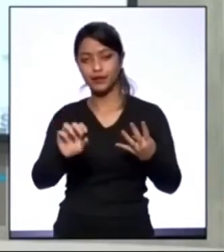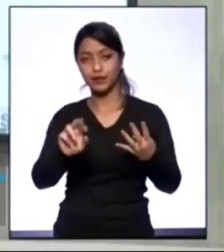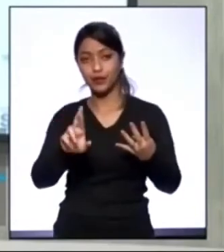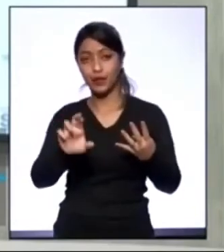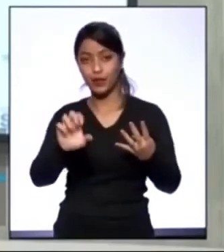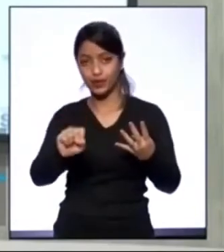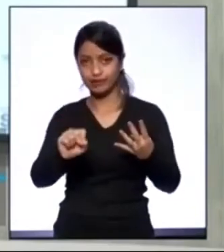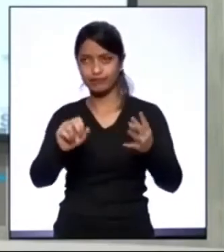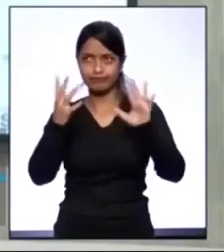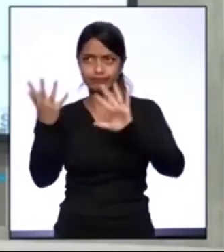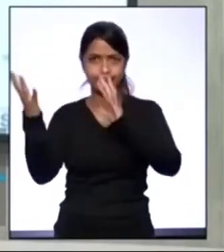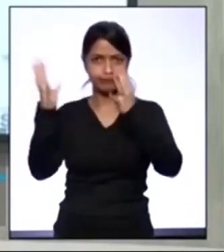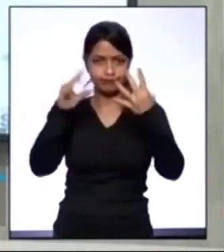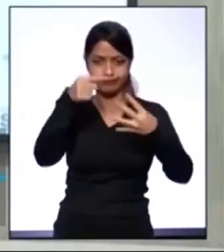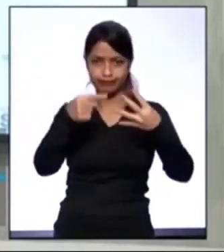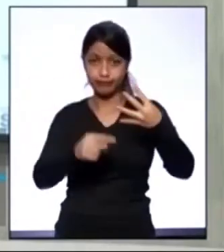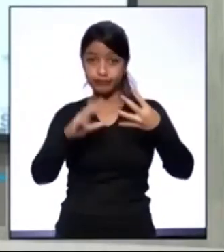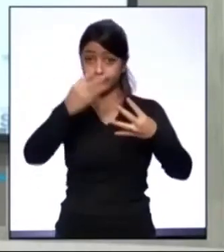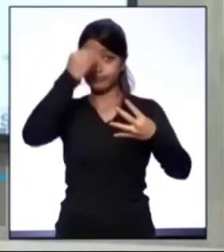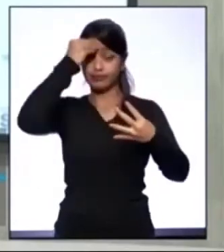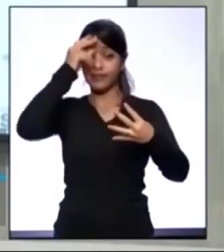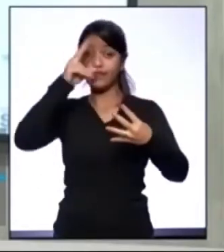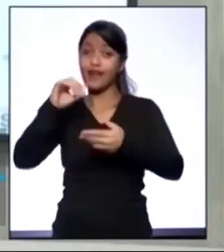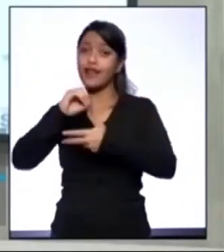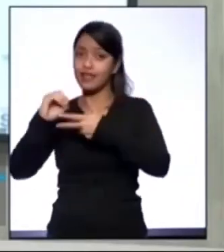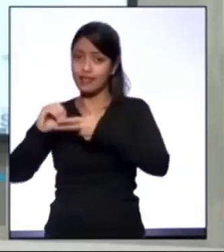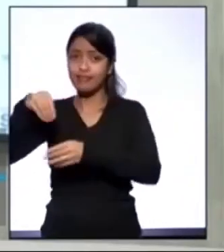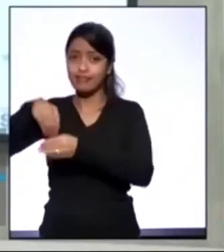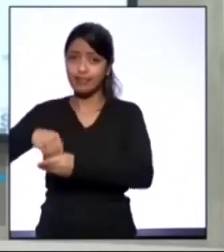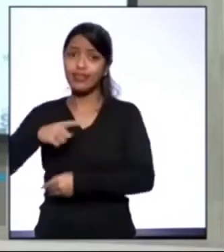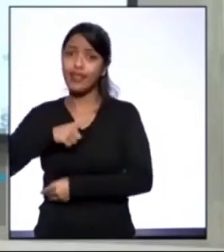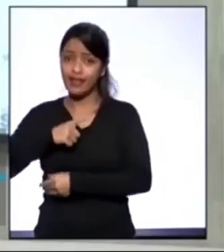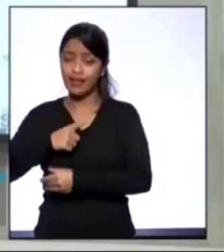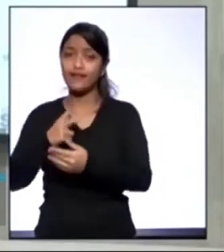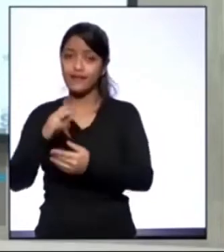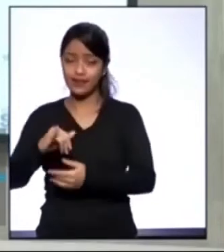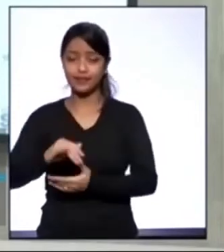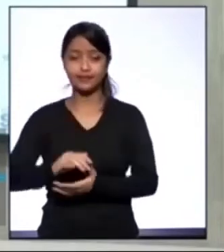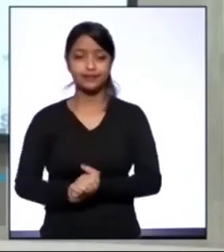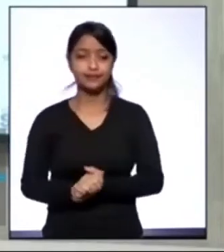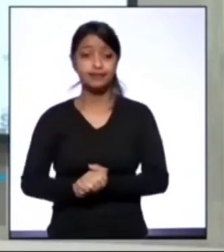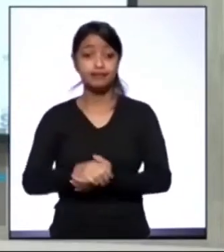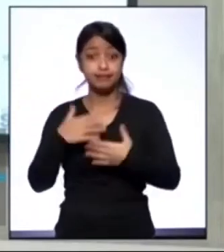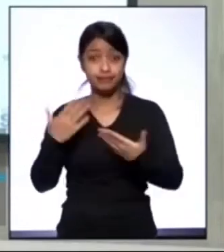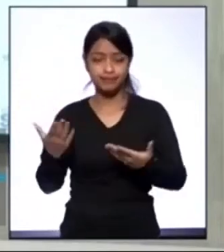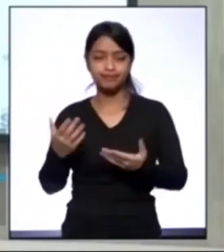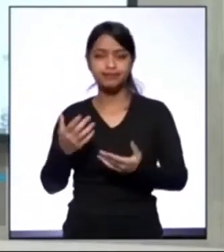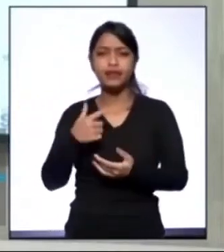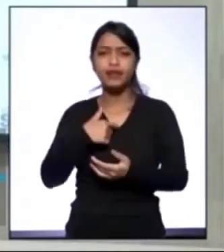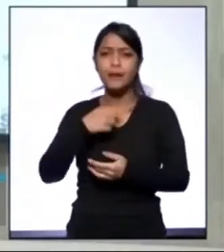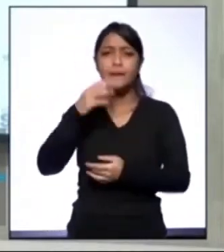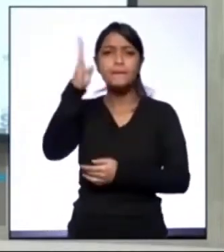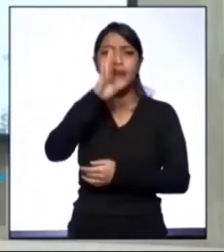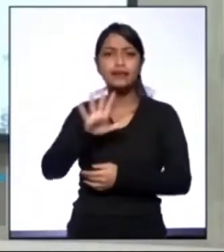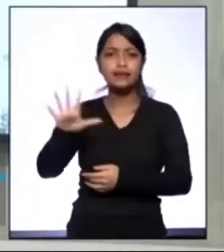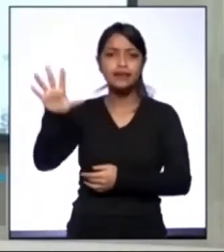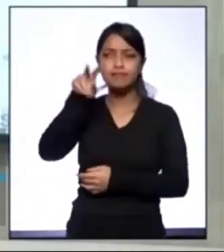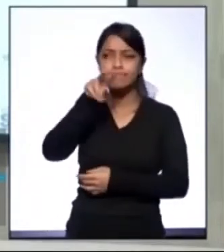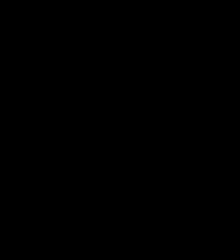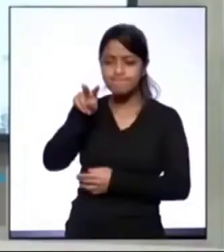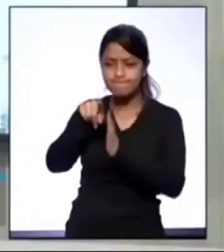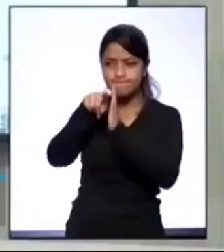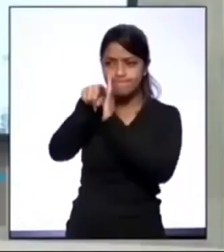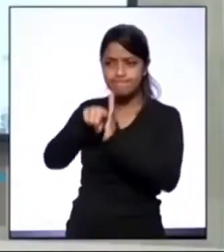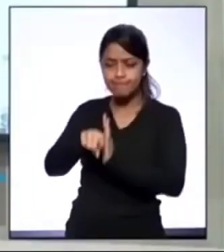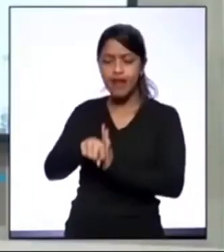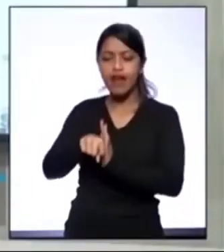especificamente esse fator climático, massas de ar, eu vou olhar para o território brasileiro e vou elencar quais são as massas de ar que atuam no território